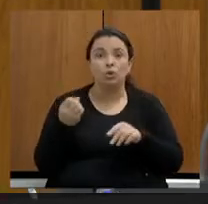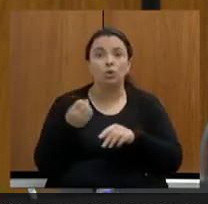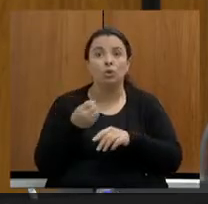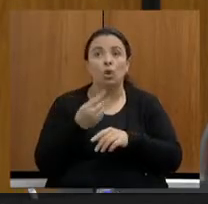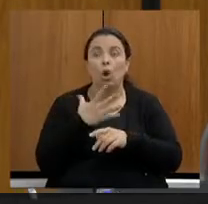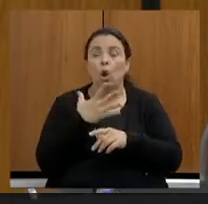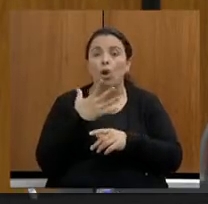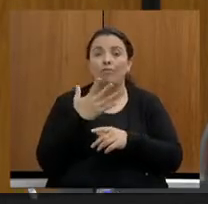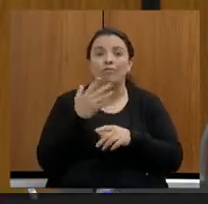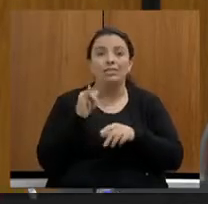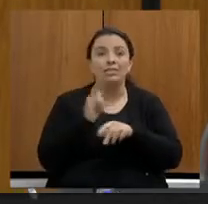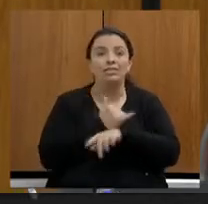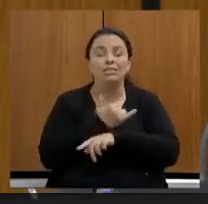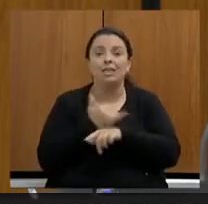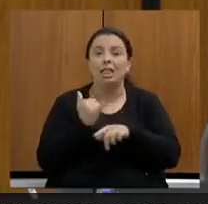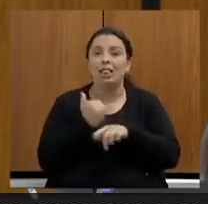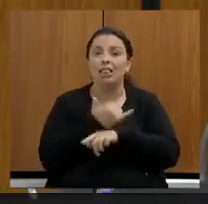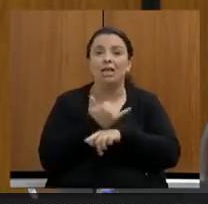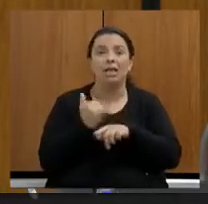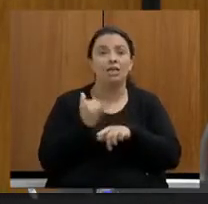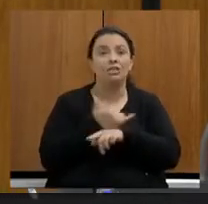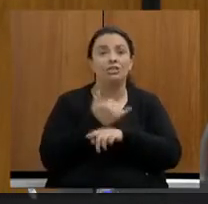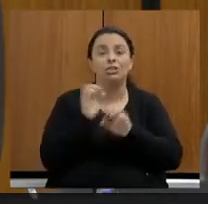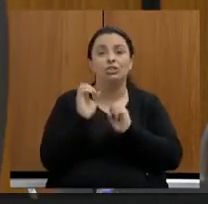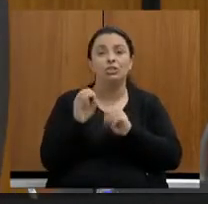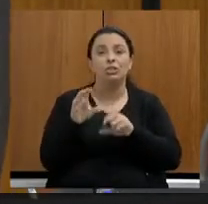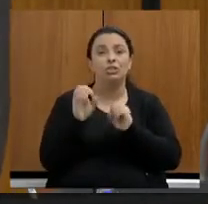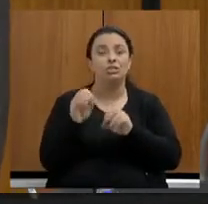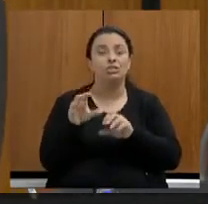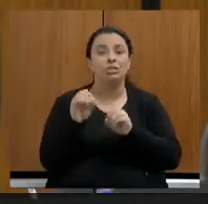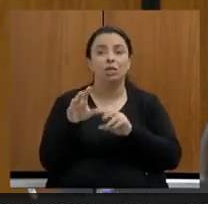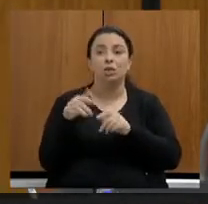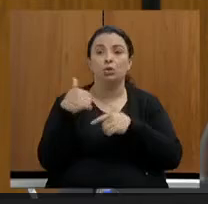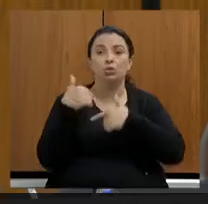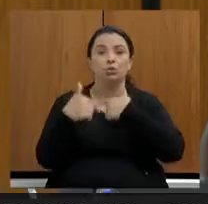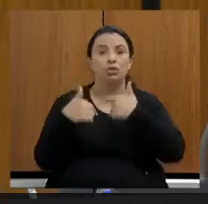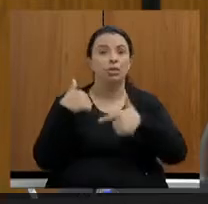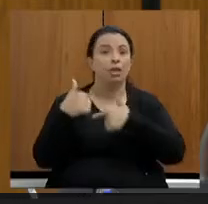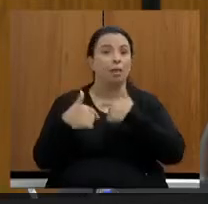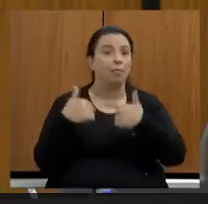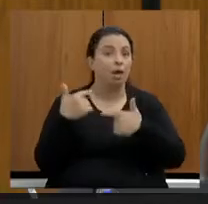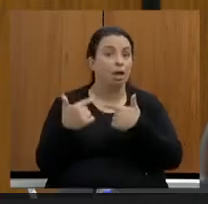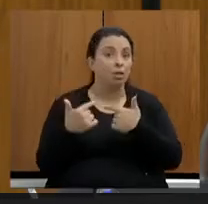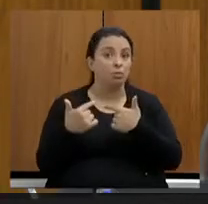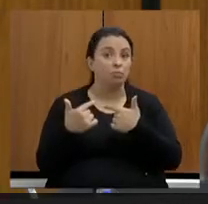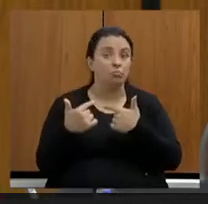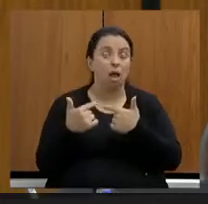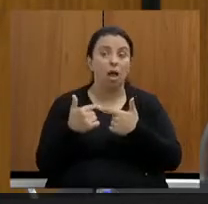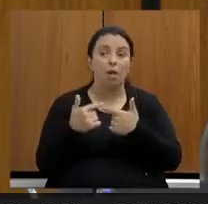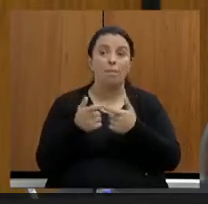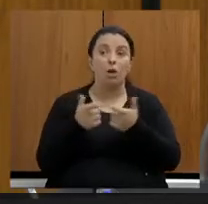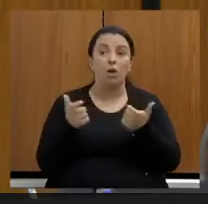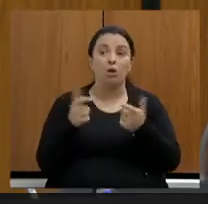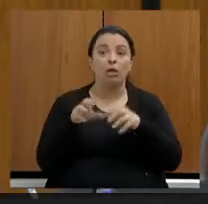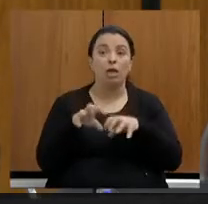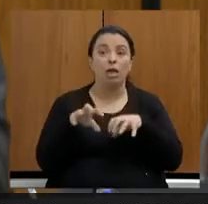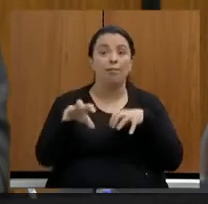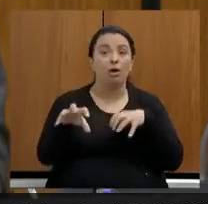de poder exercer as suas atividades Muitas delas de forma remota